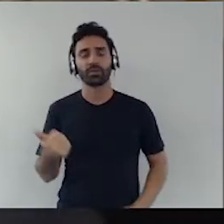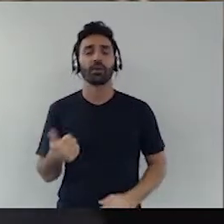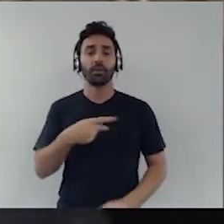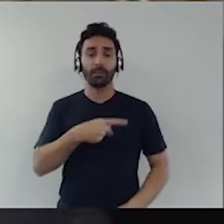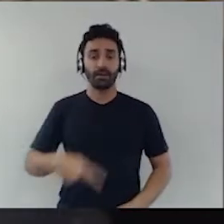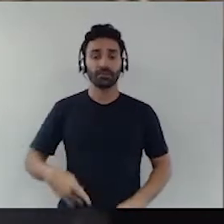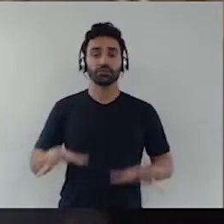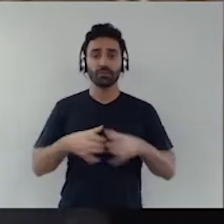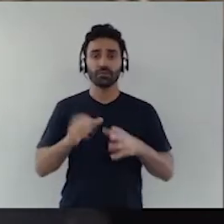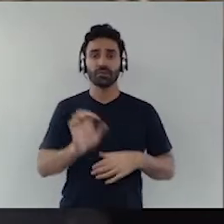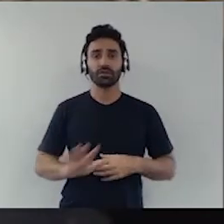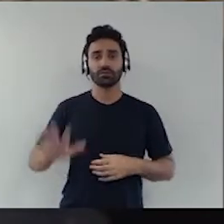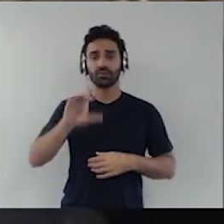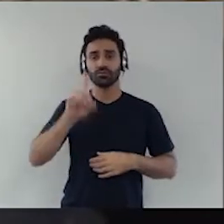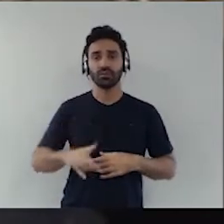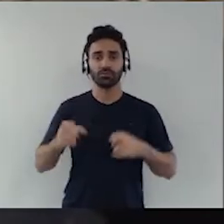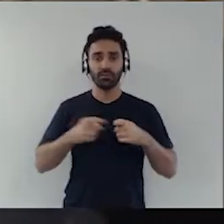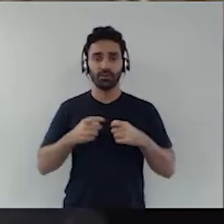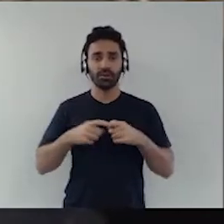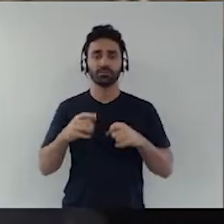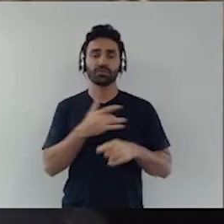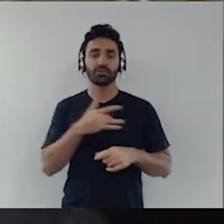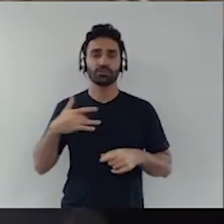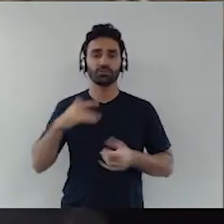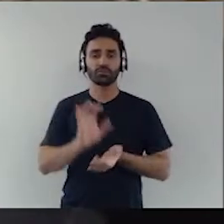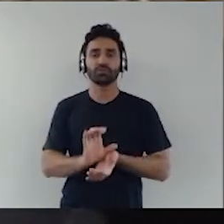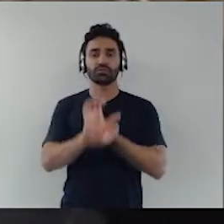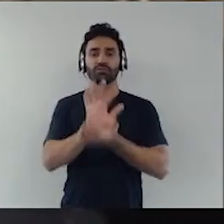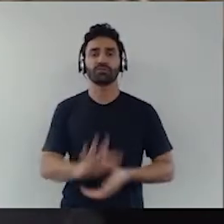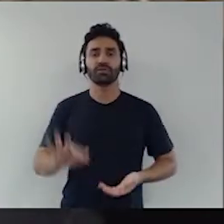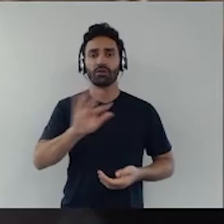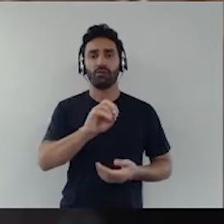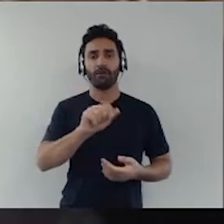Comissão Nacional de Direito Médico e da Saúde do Conselho Federal da OAB,